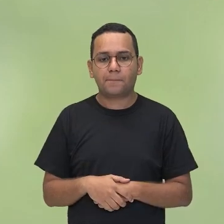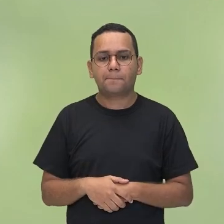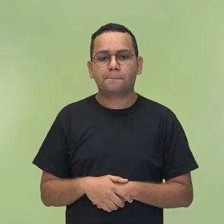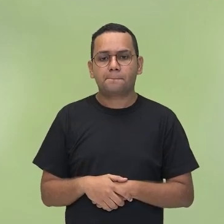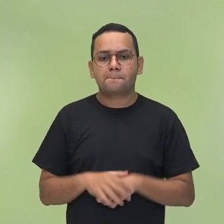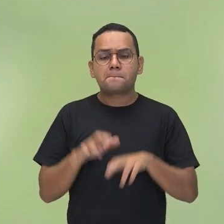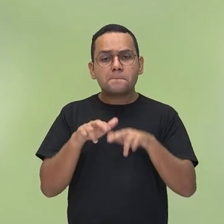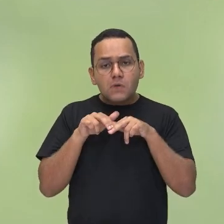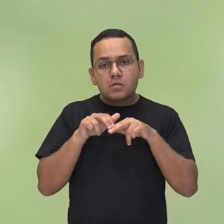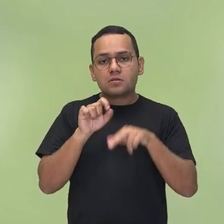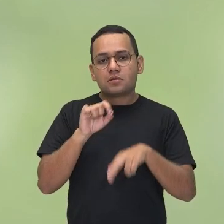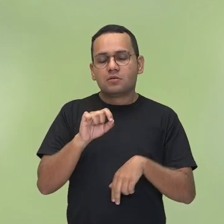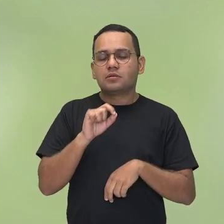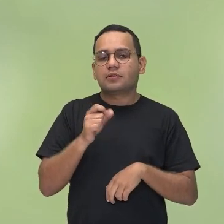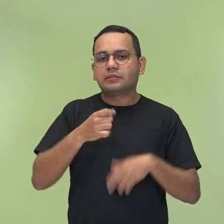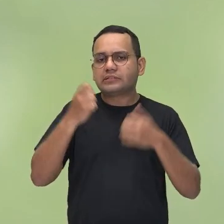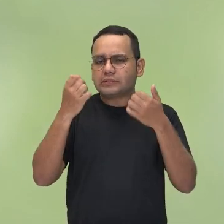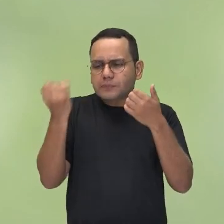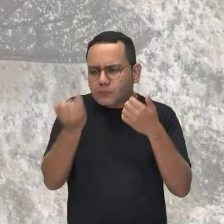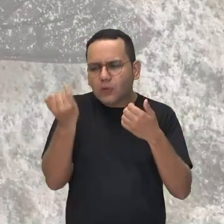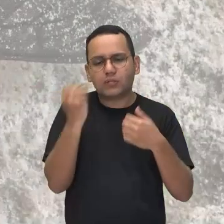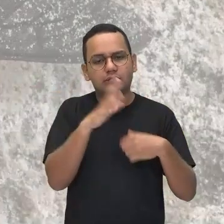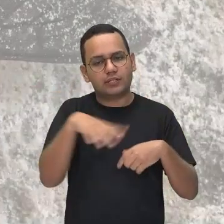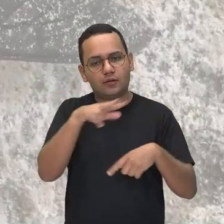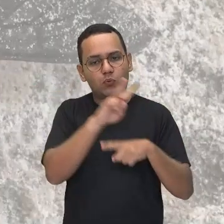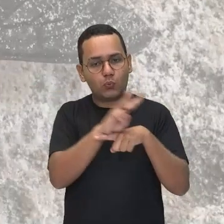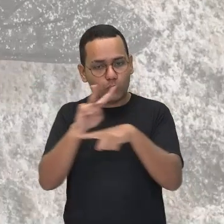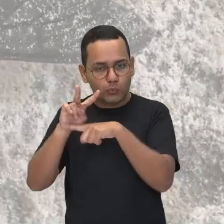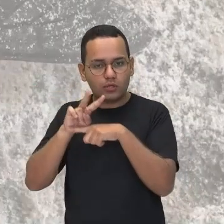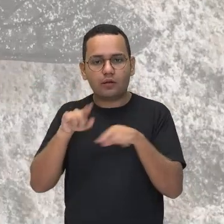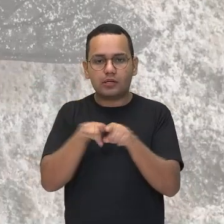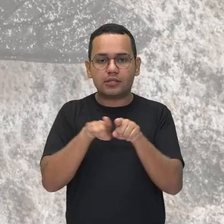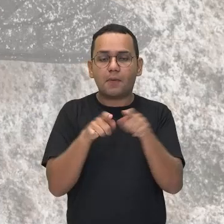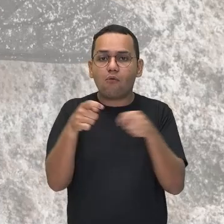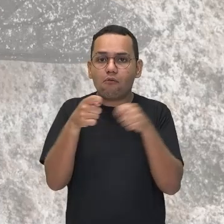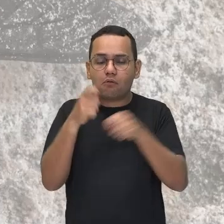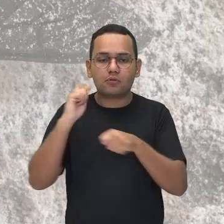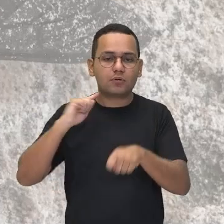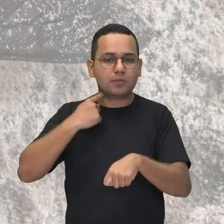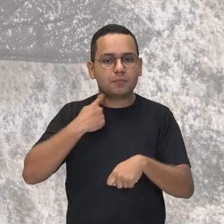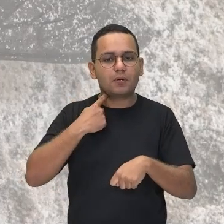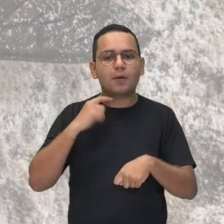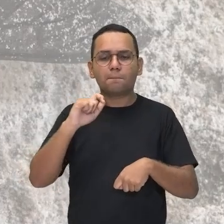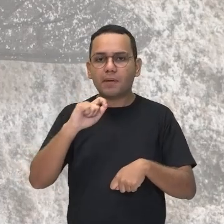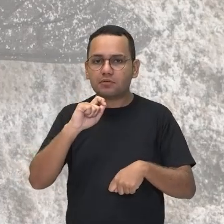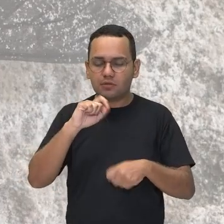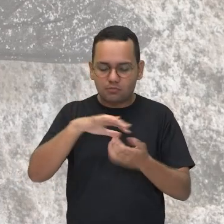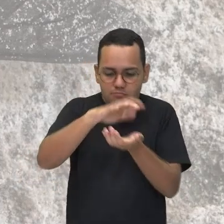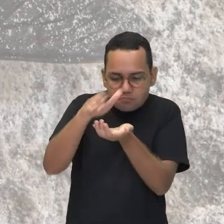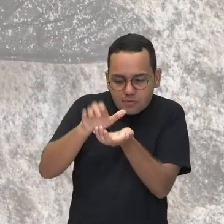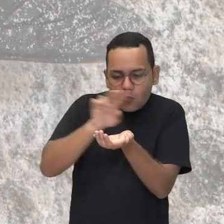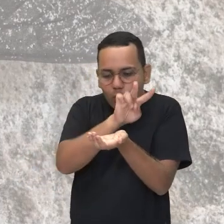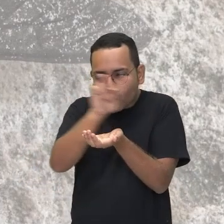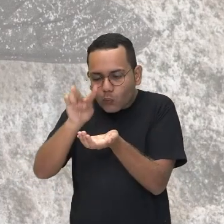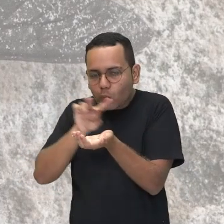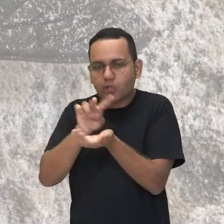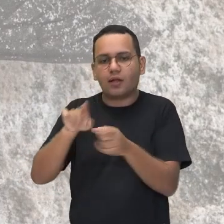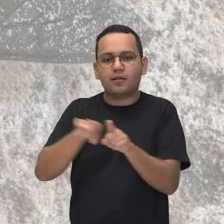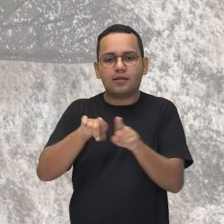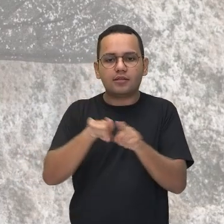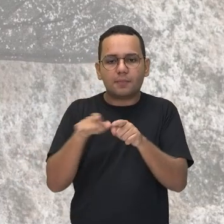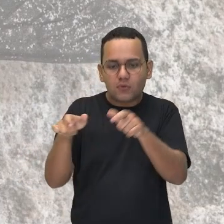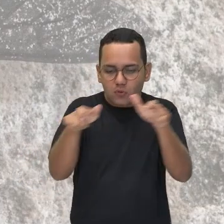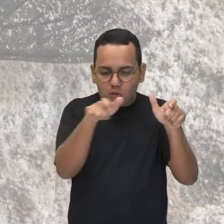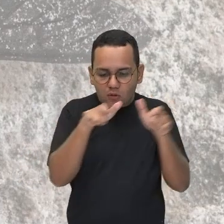da conservação ambiental e do controle da poluição para a preservação da biodiversidade e a manutenção dos